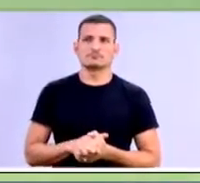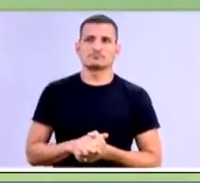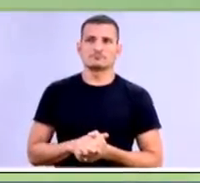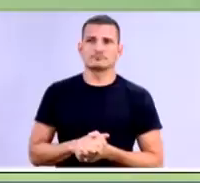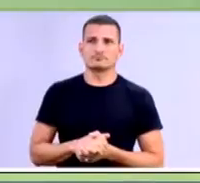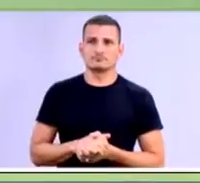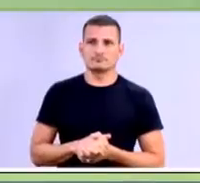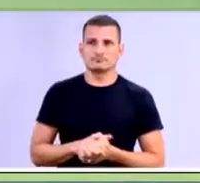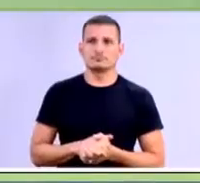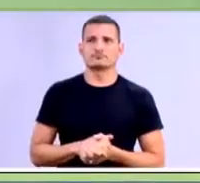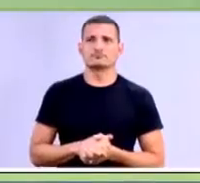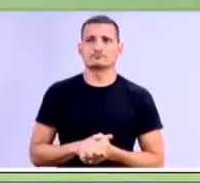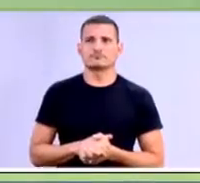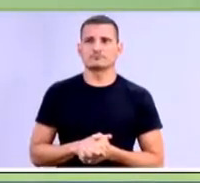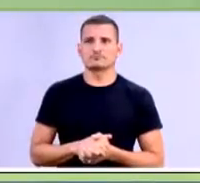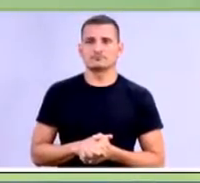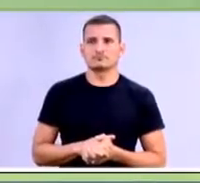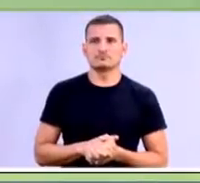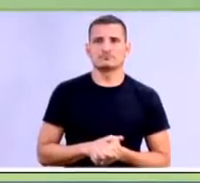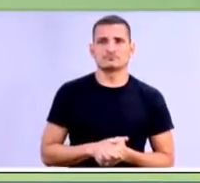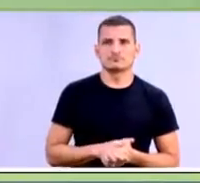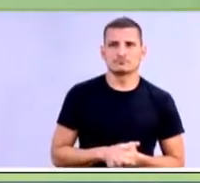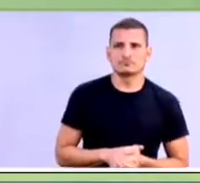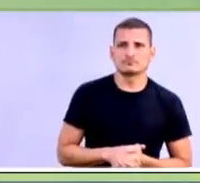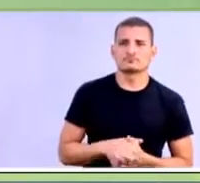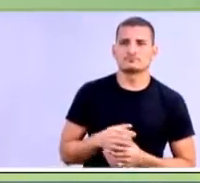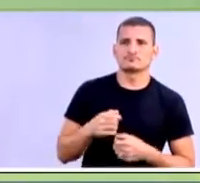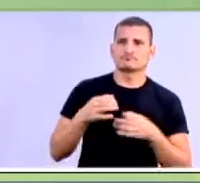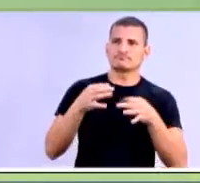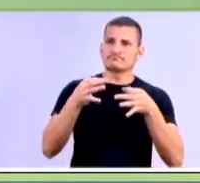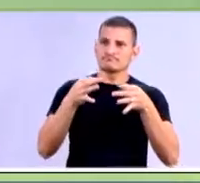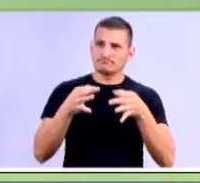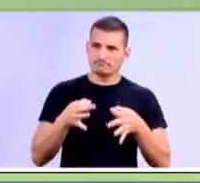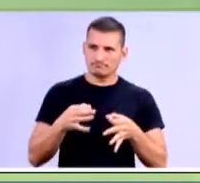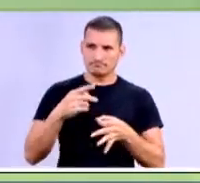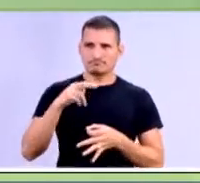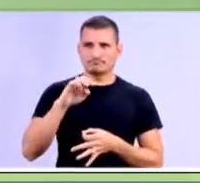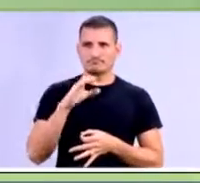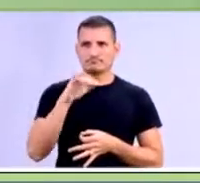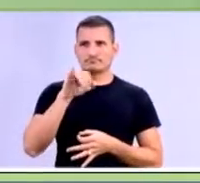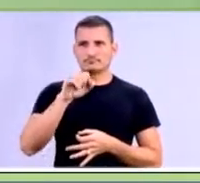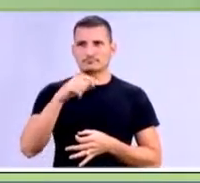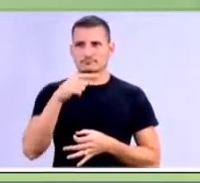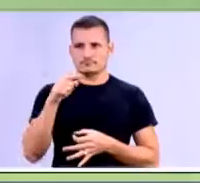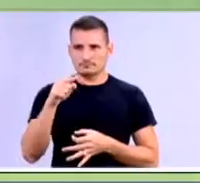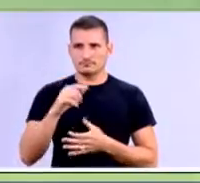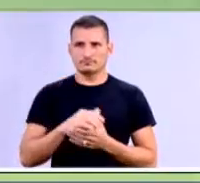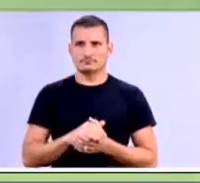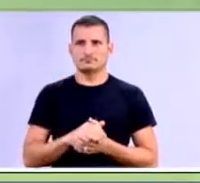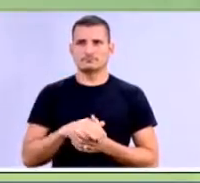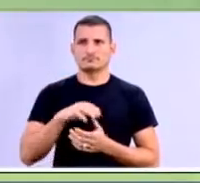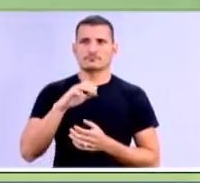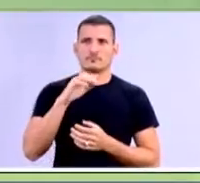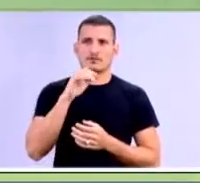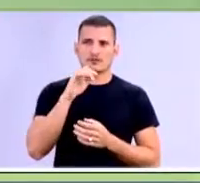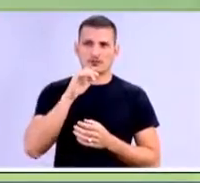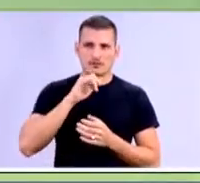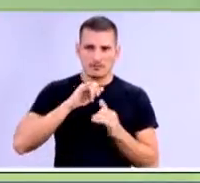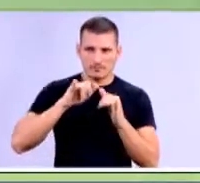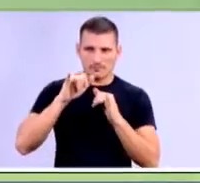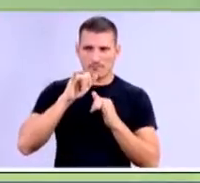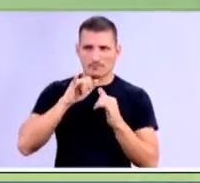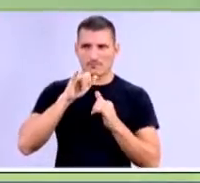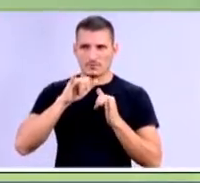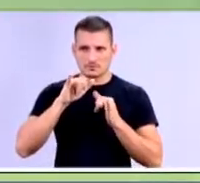de impessoalidade, né, professora? Precisão e a função informativa.